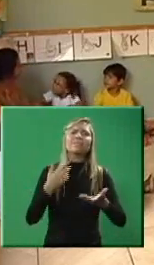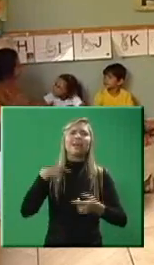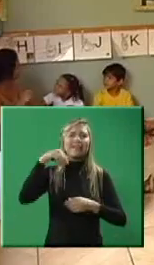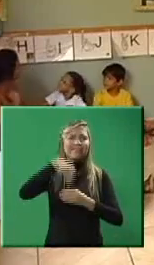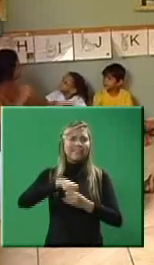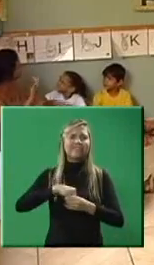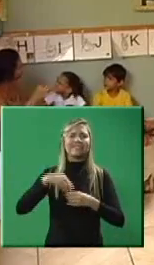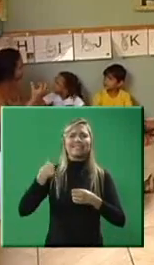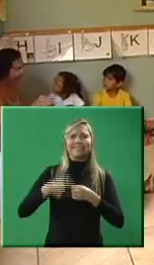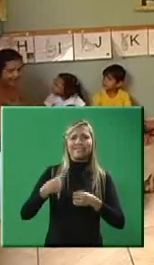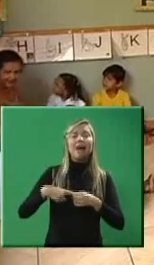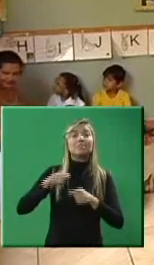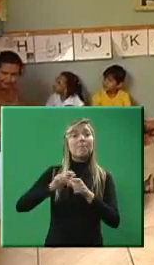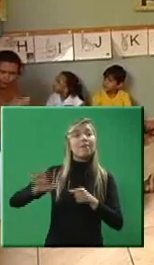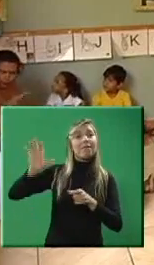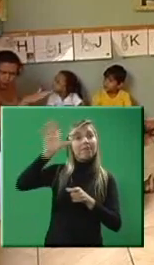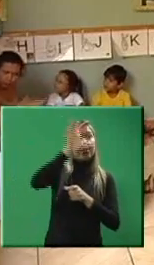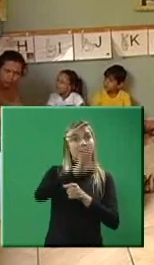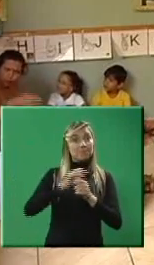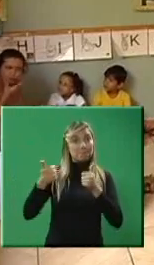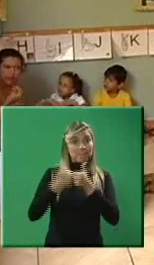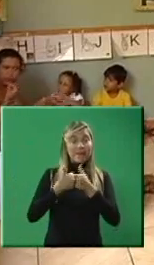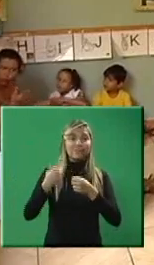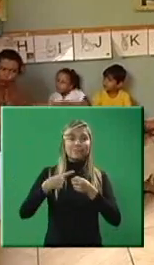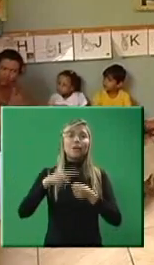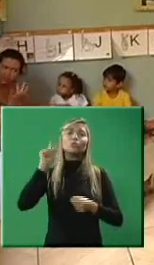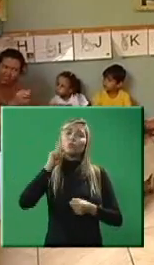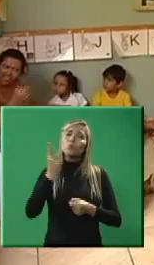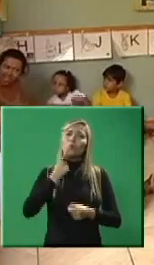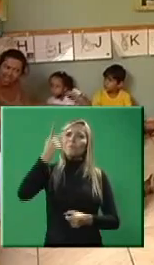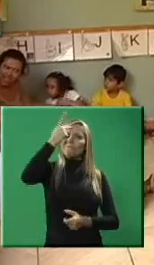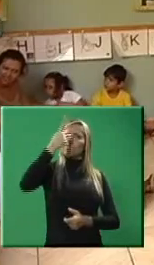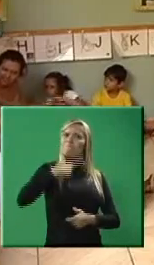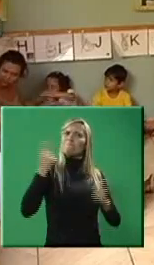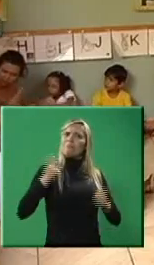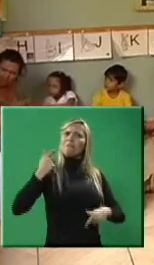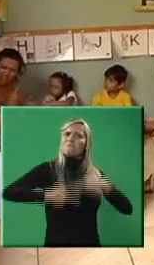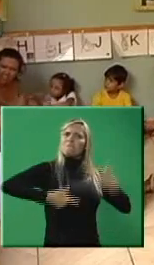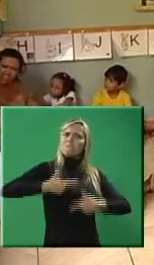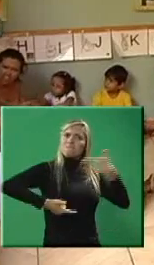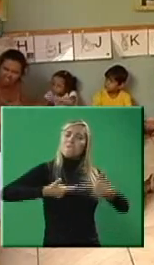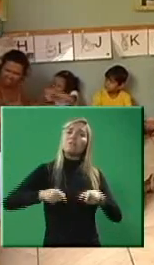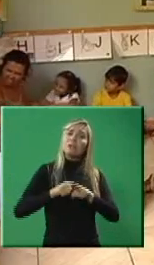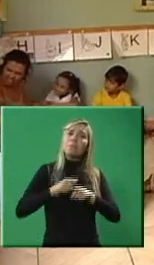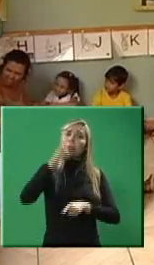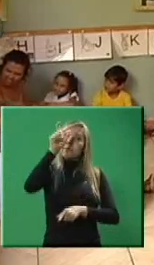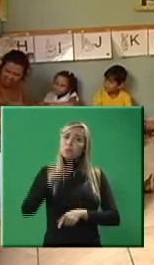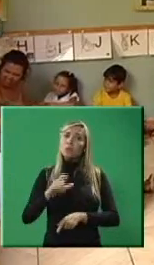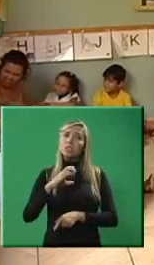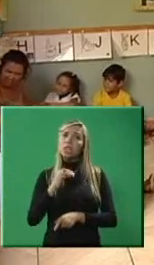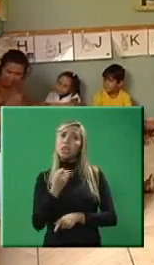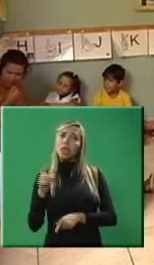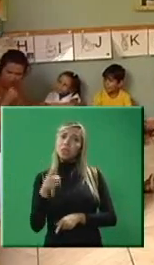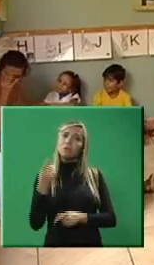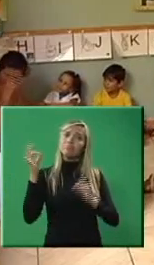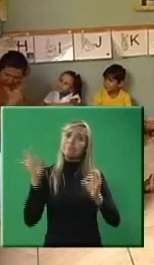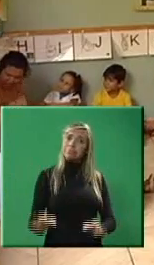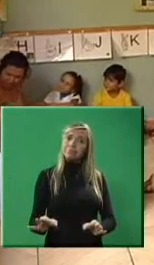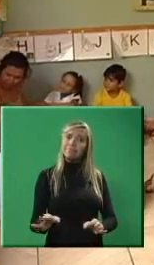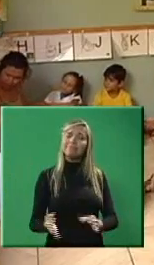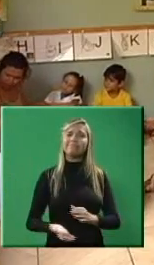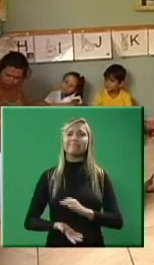nossa cidade e na região surdos que realmente sejam independentes e que sejam cidadãos.